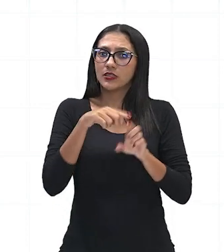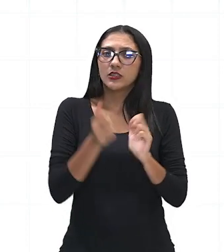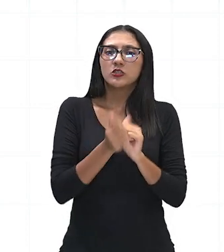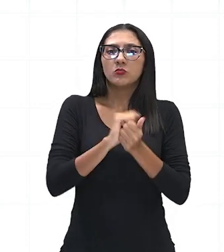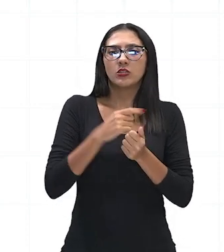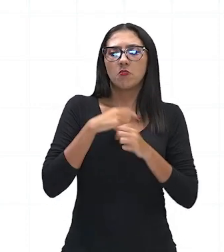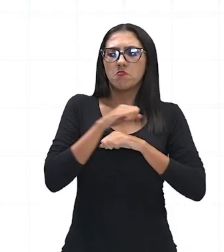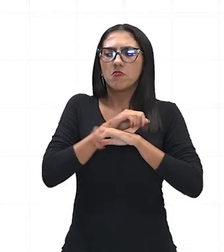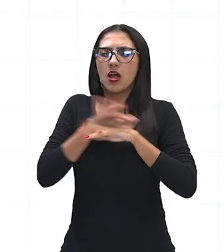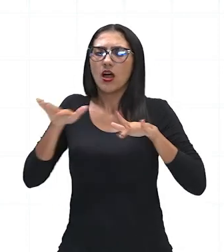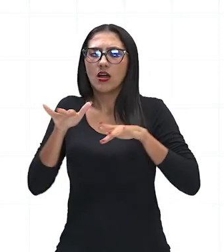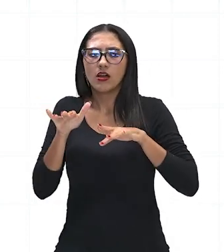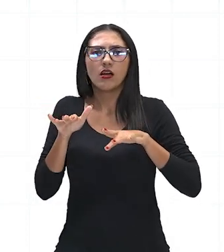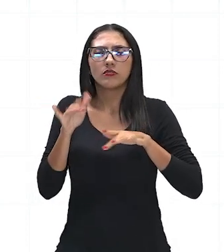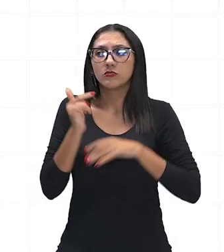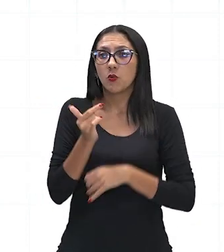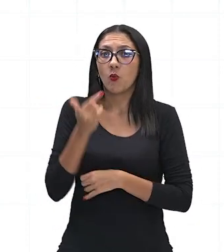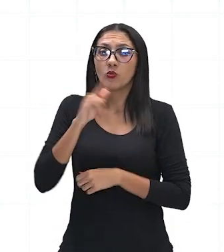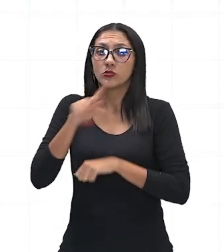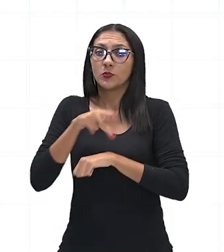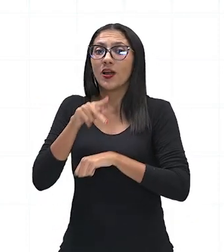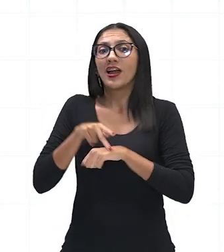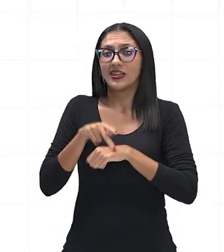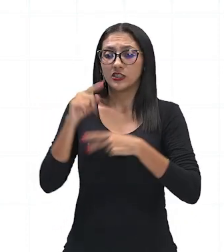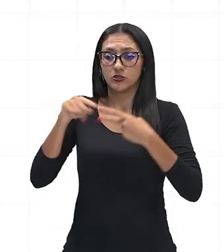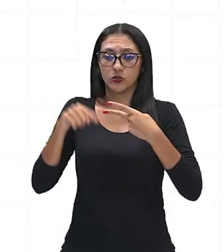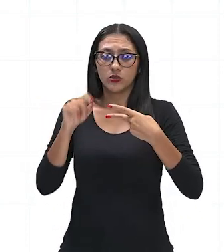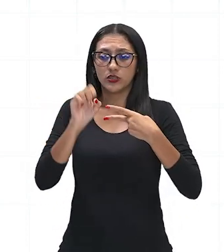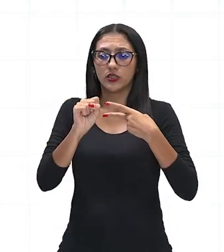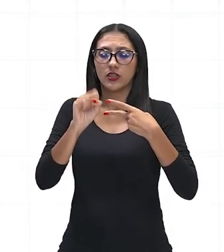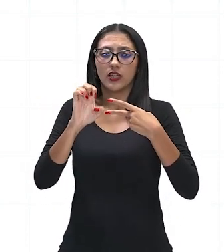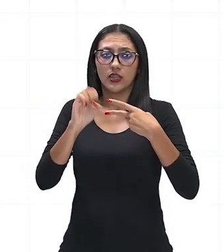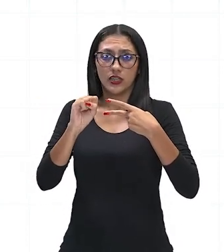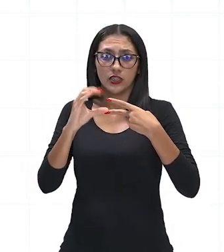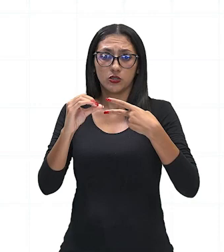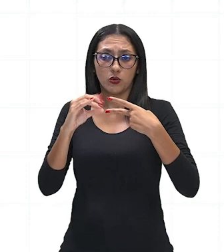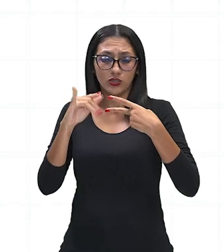a Escócia e a Irlanda. E lá entre os anos de